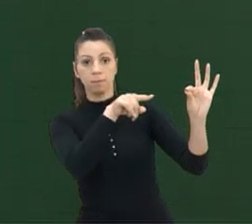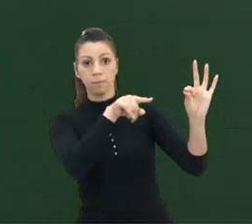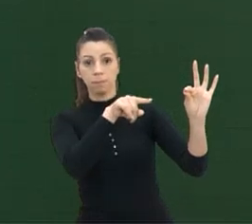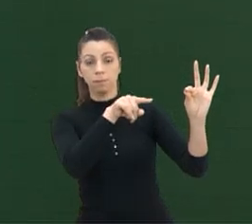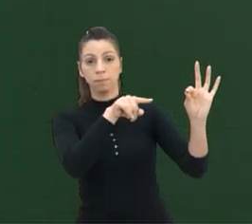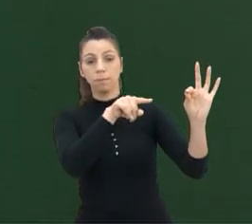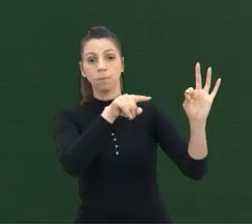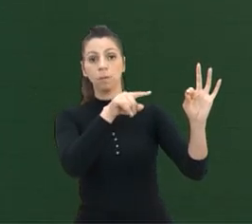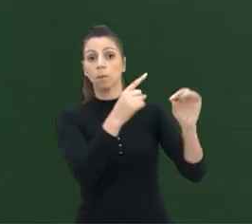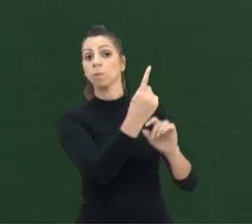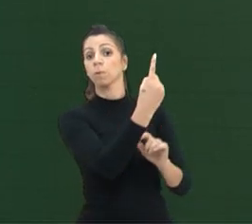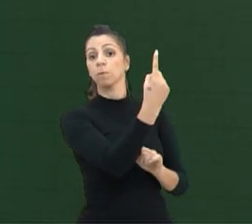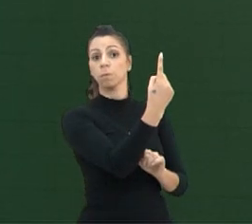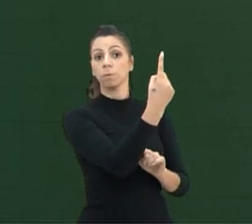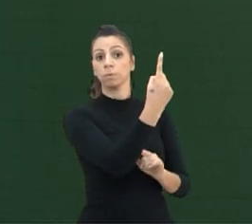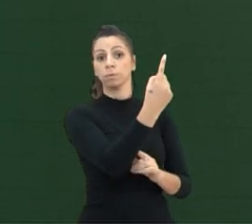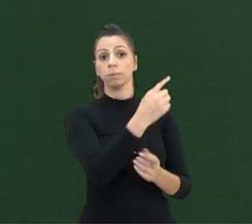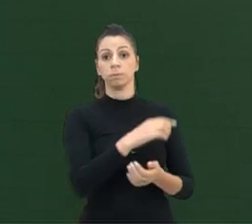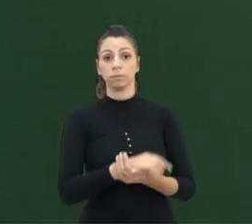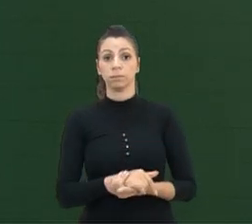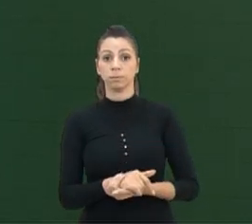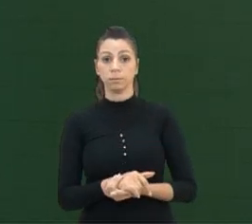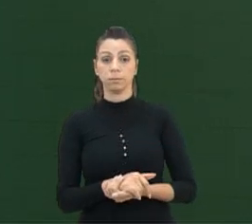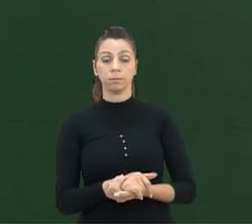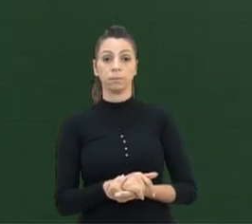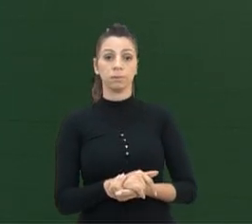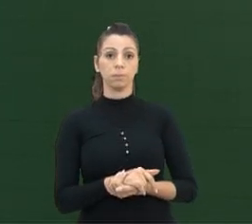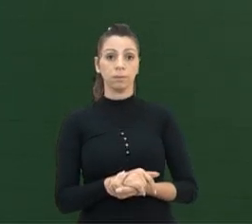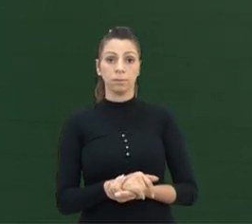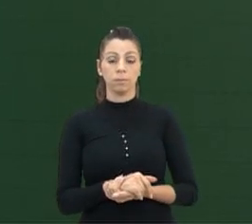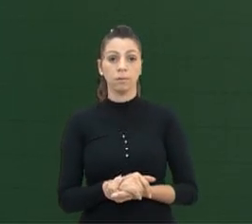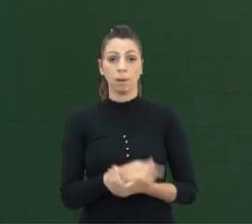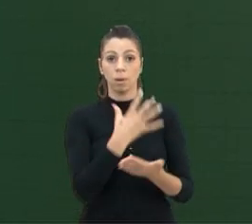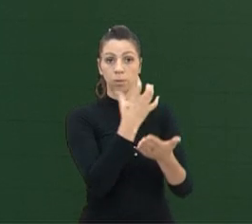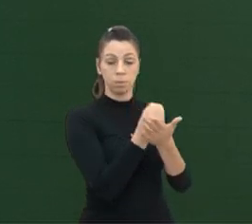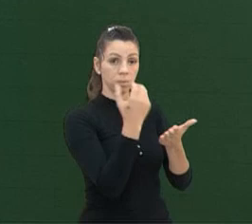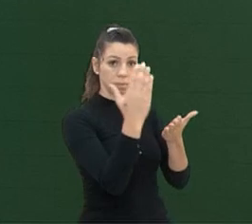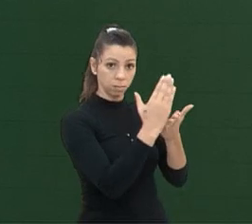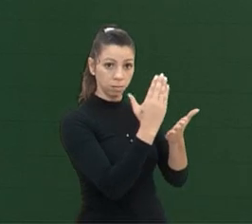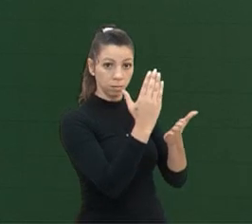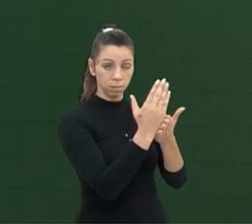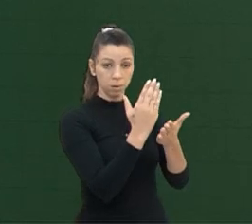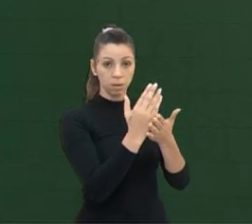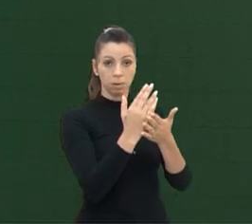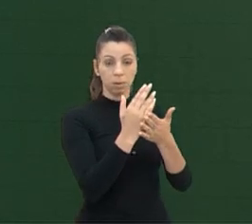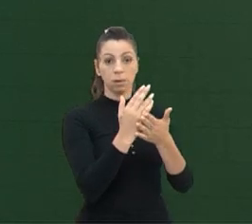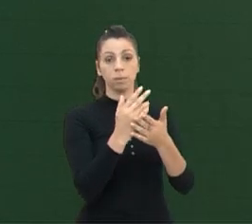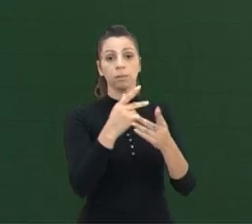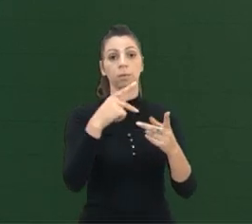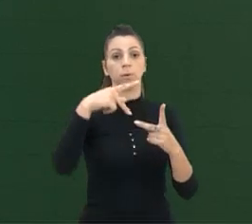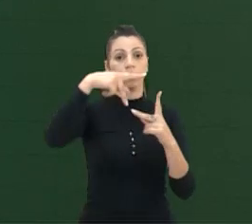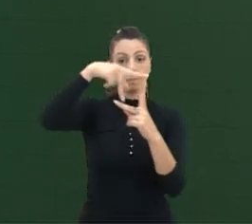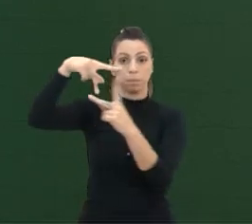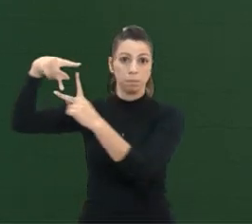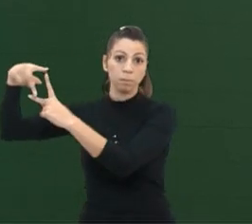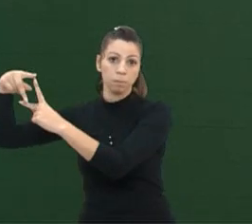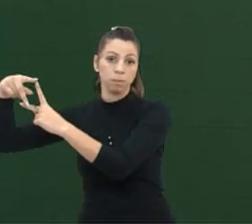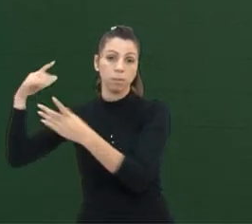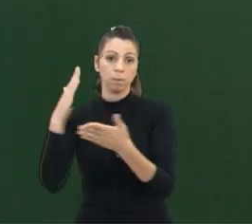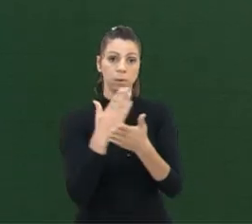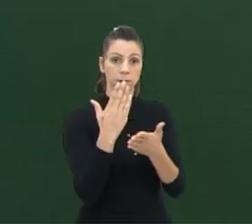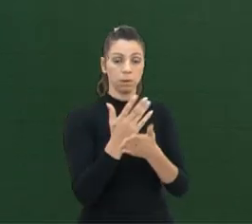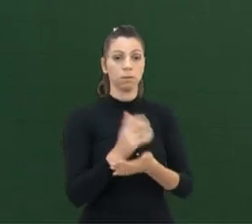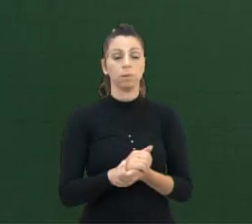desenhei, eu chamei de 1, tá? Se você estiver anotando isso num caderno com quadriculado, por exemplo, se for o teu